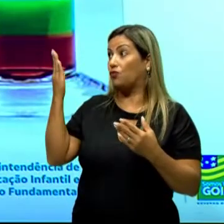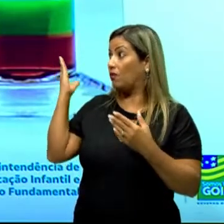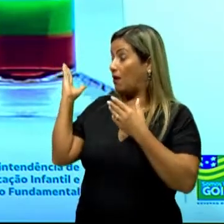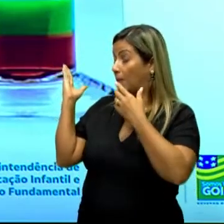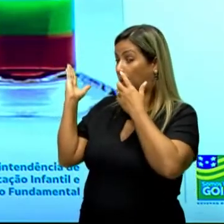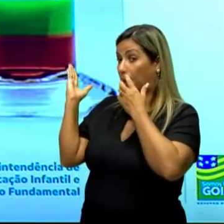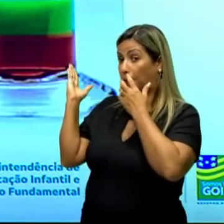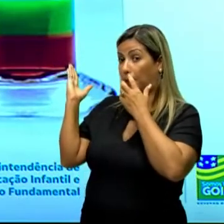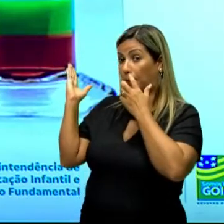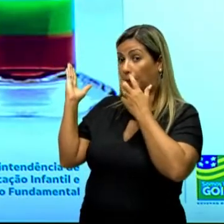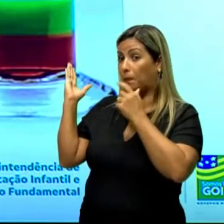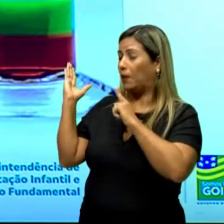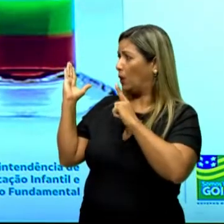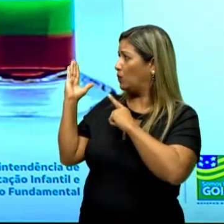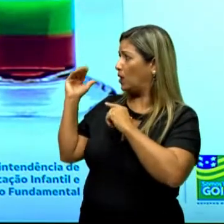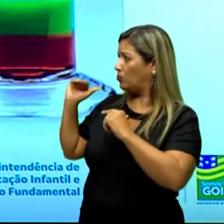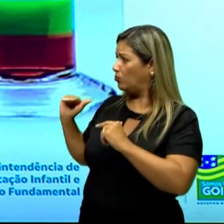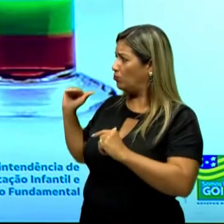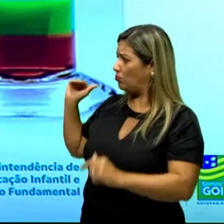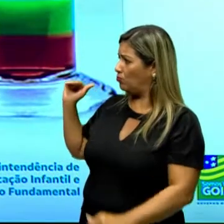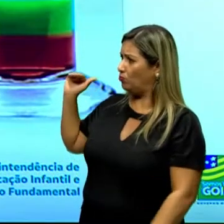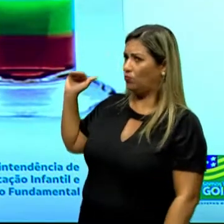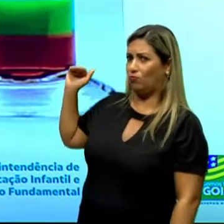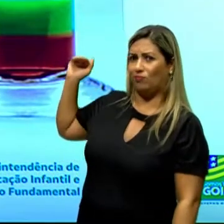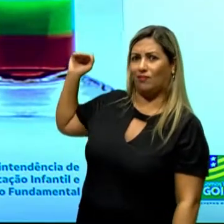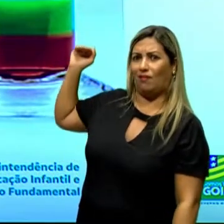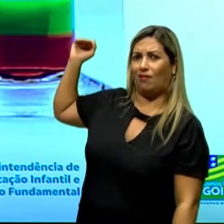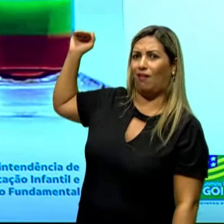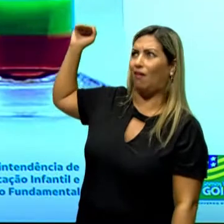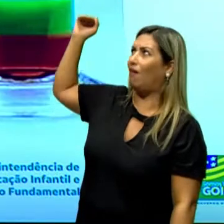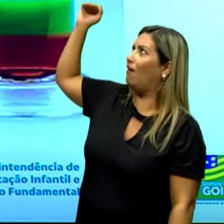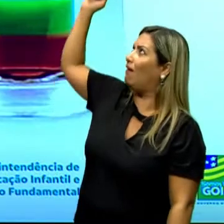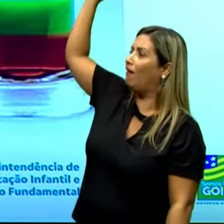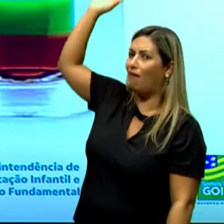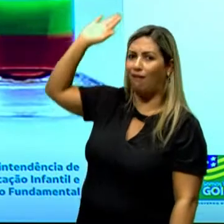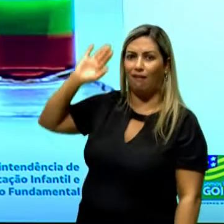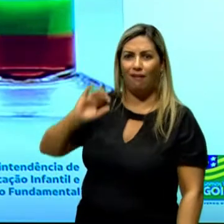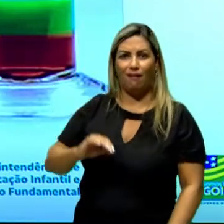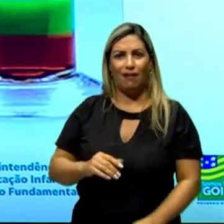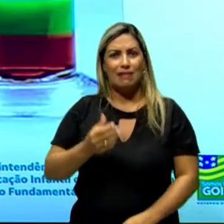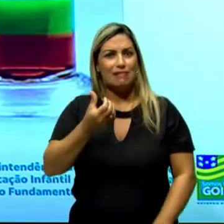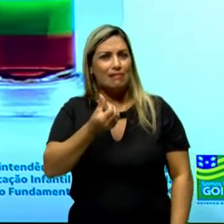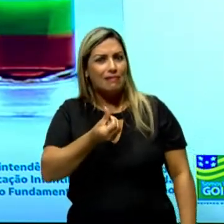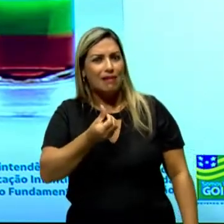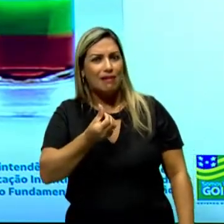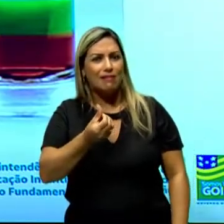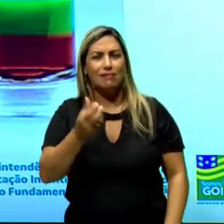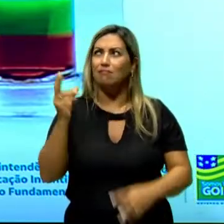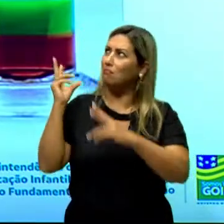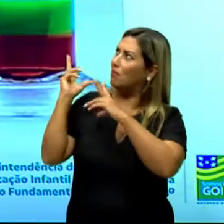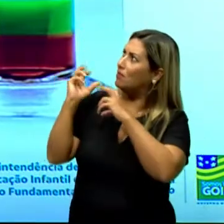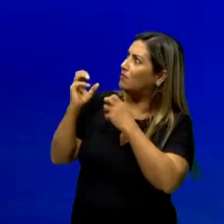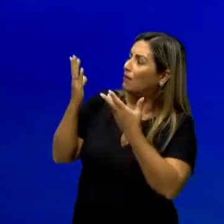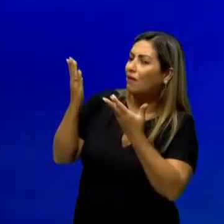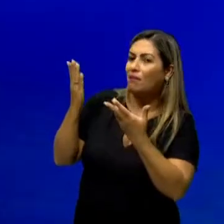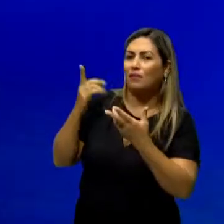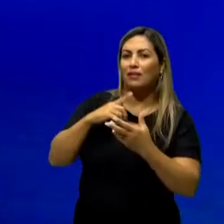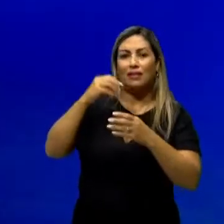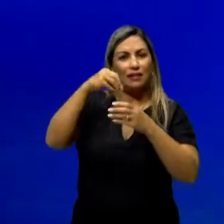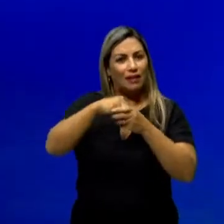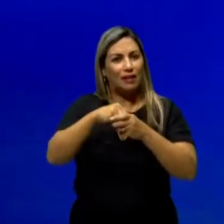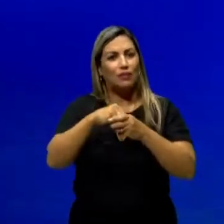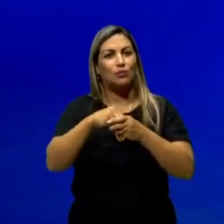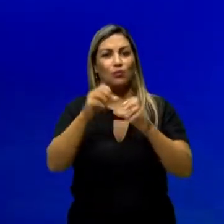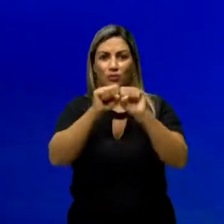Olha só, eu tenho aqui 1, 2, 3, 4, 5, 6 aspectos dentro